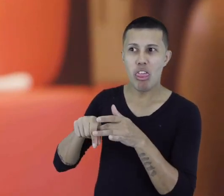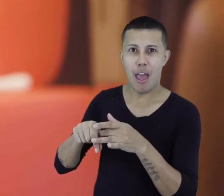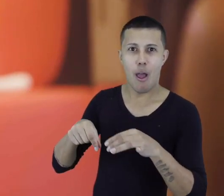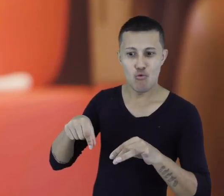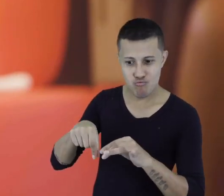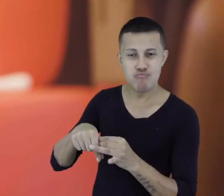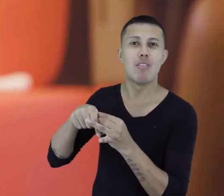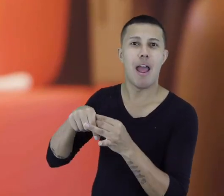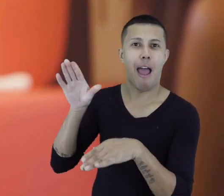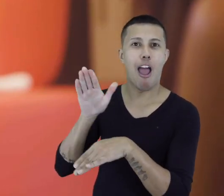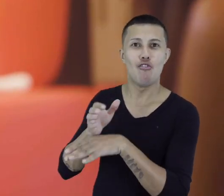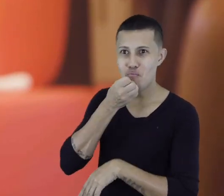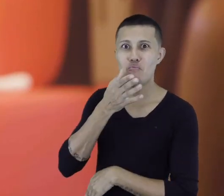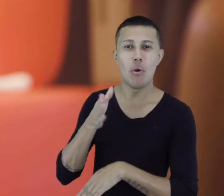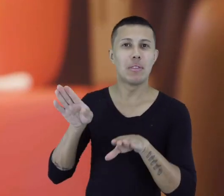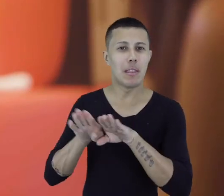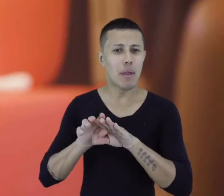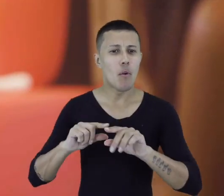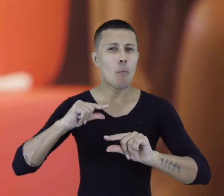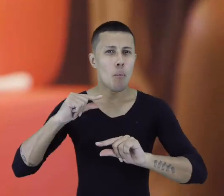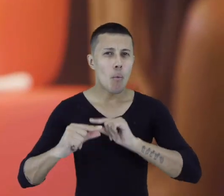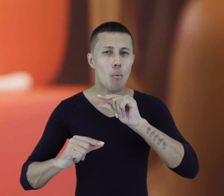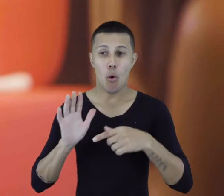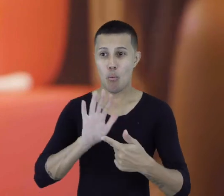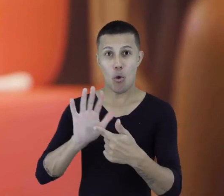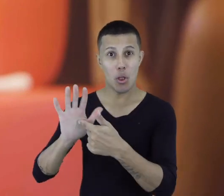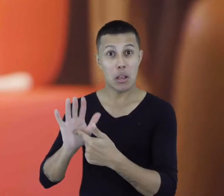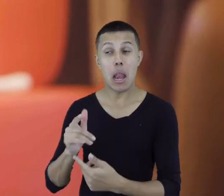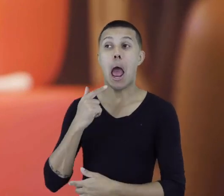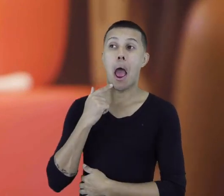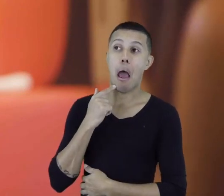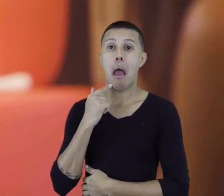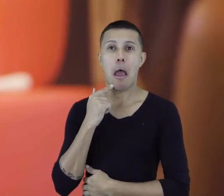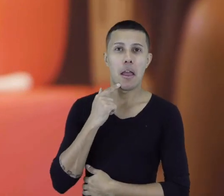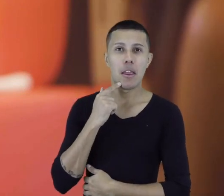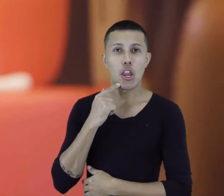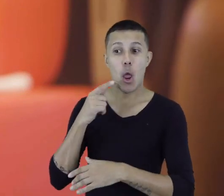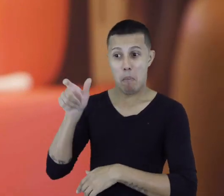são essas profundidades que a gente vai mostrando no pitch e que vai fazendo muito sentido